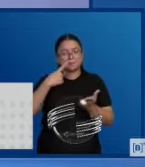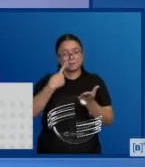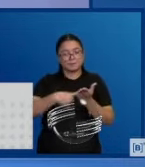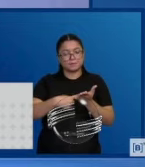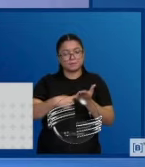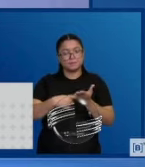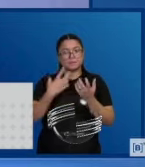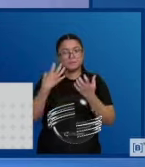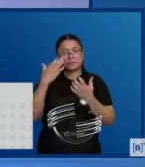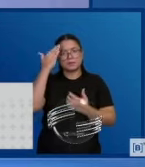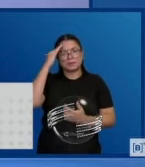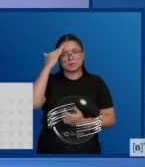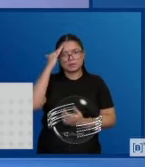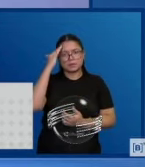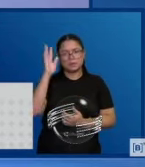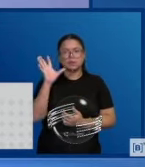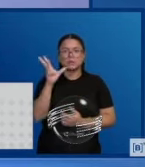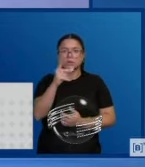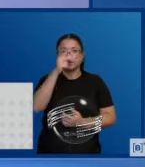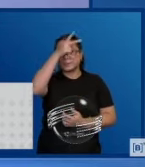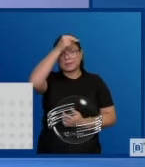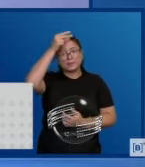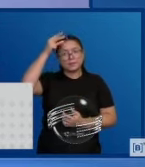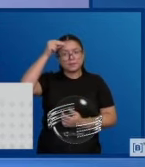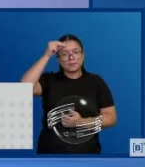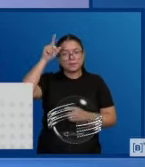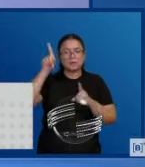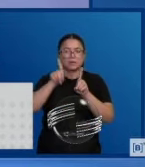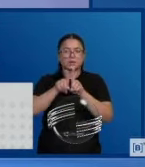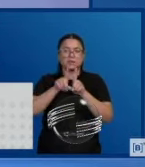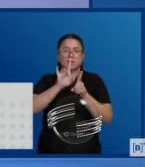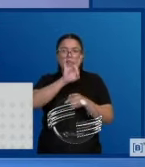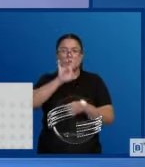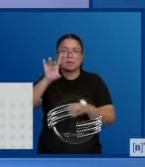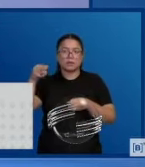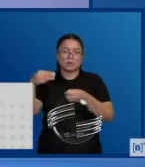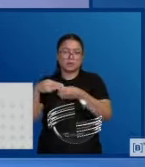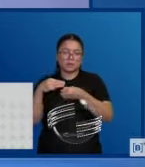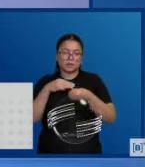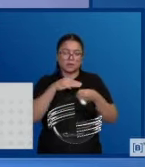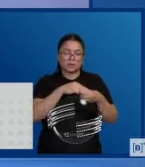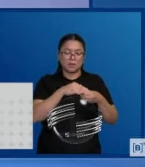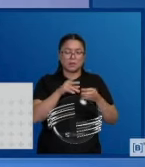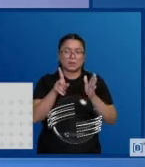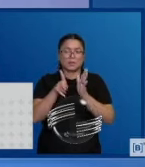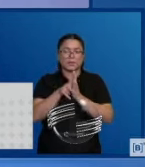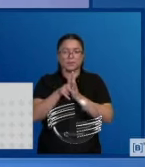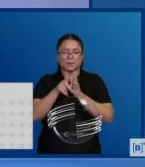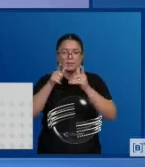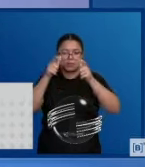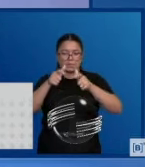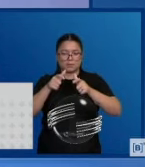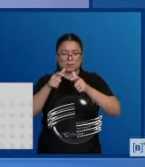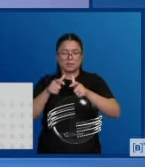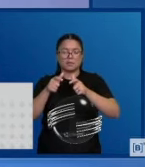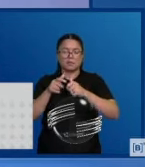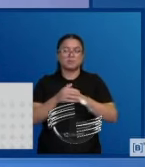de todos os prefeitos e prefeitas municipais que dentro da microrregião de água e saneamento